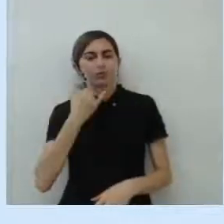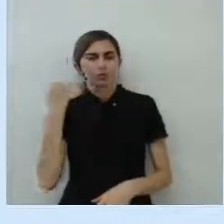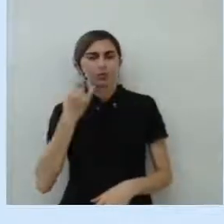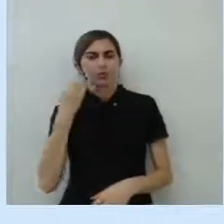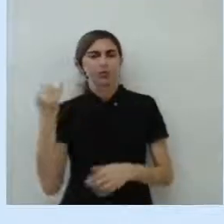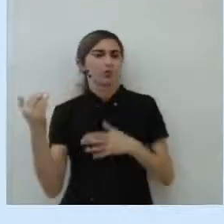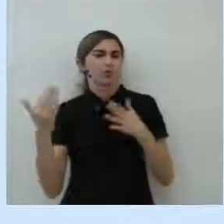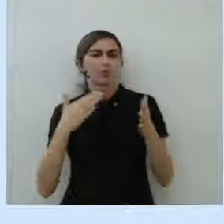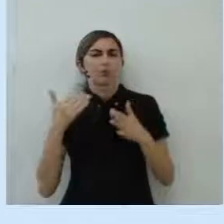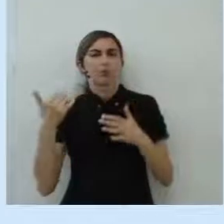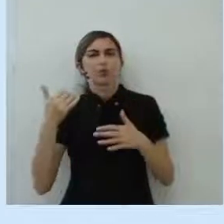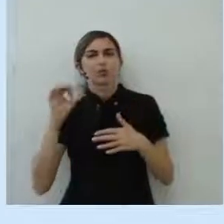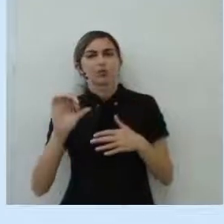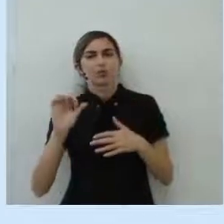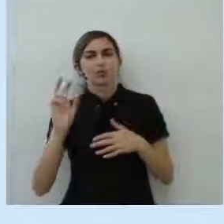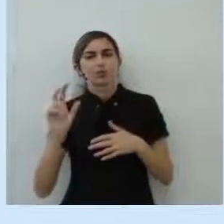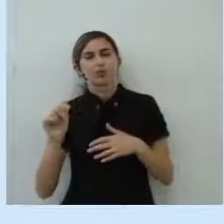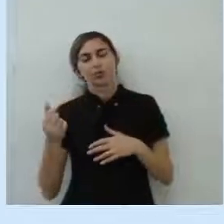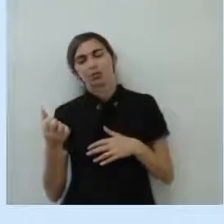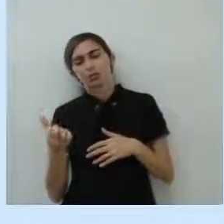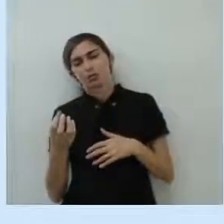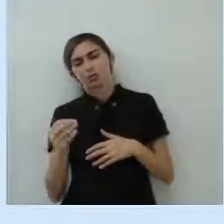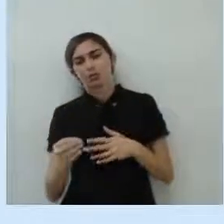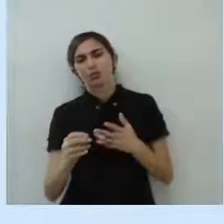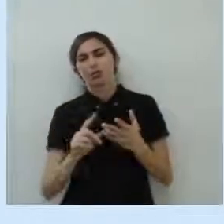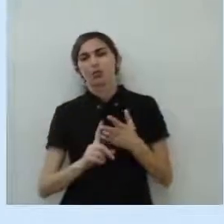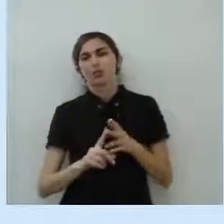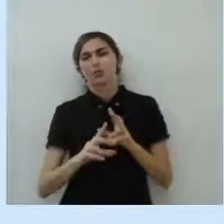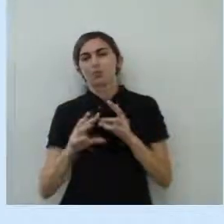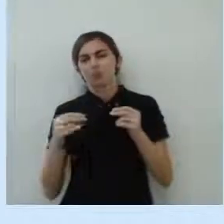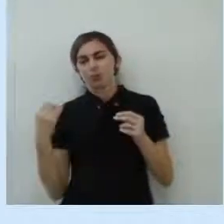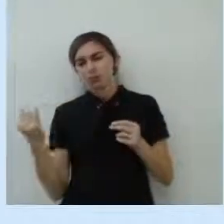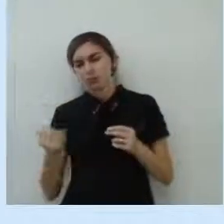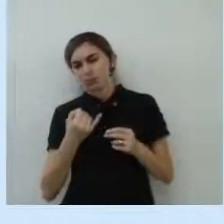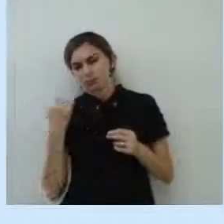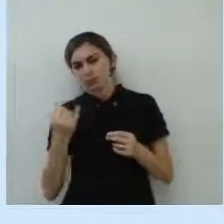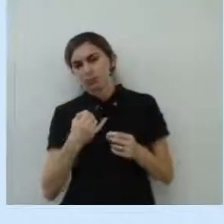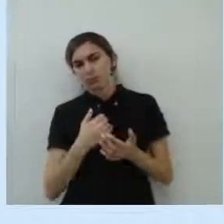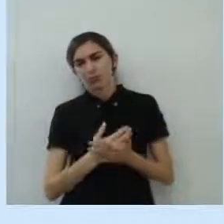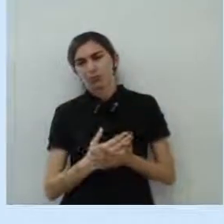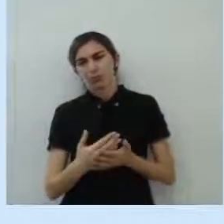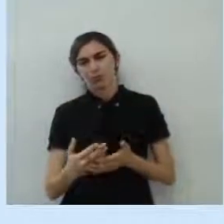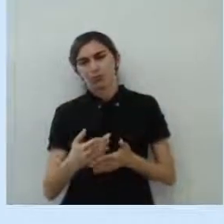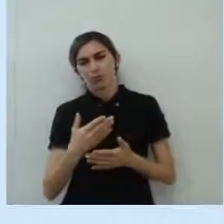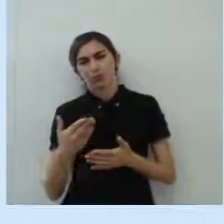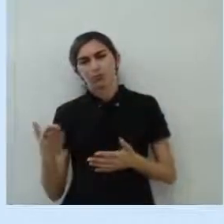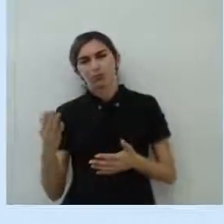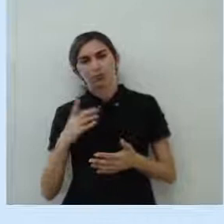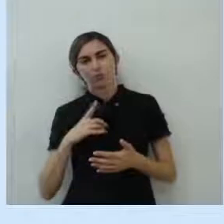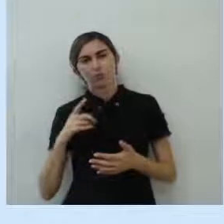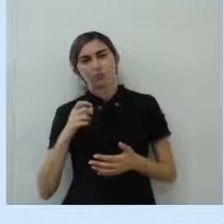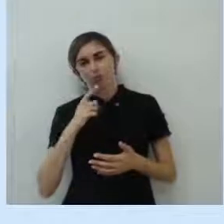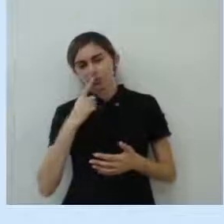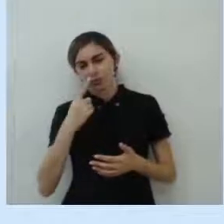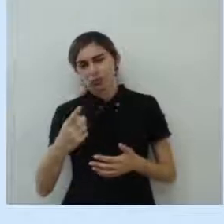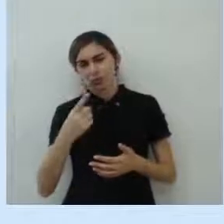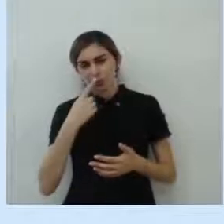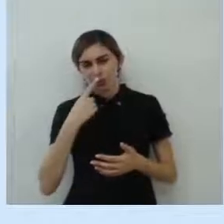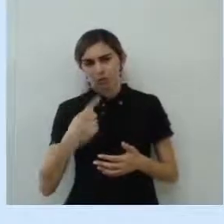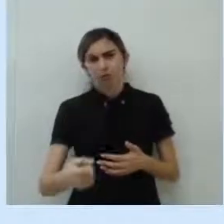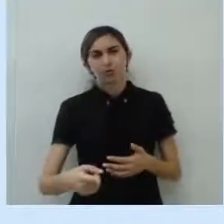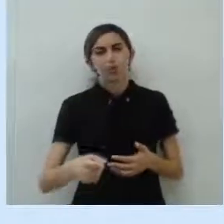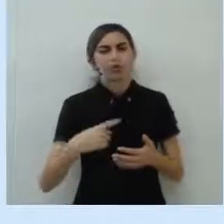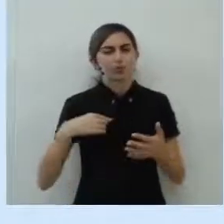na década de 1960, era muito importante, muita gente começou lá. E o Chacrinha assina contrato